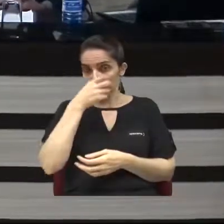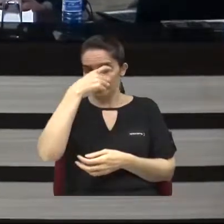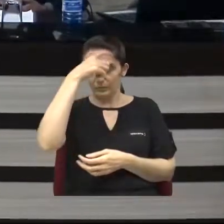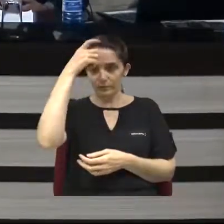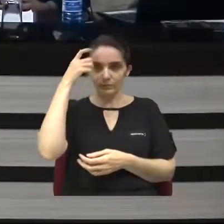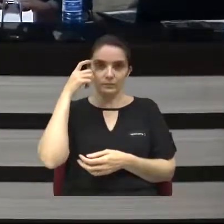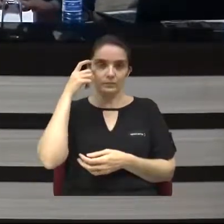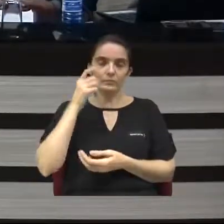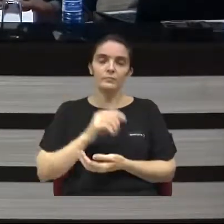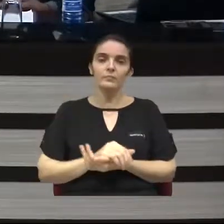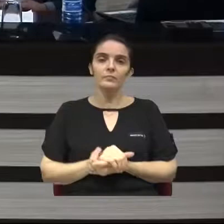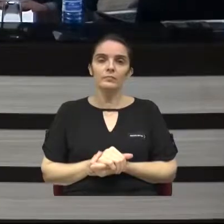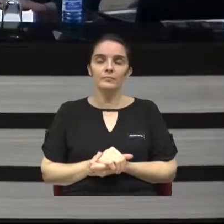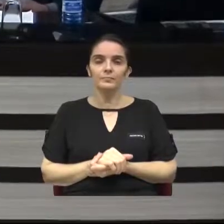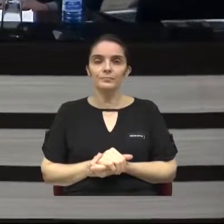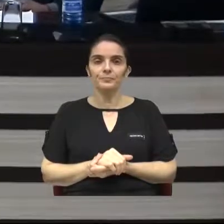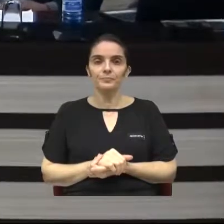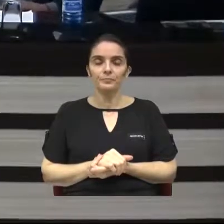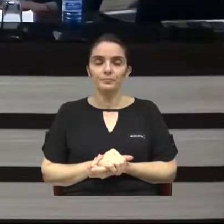Xavier.